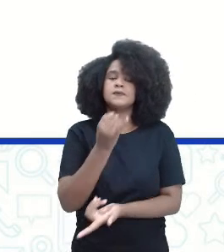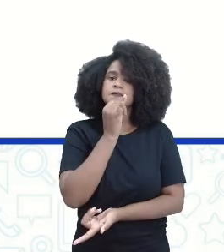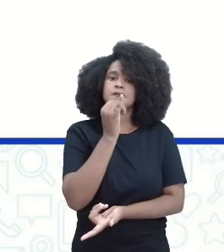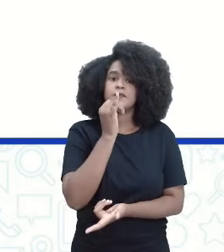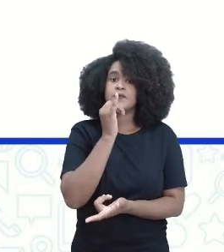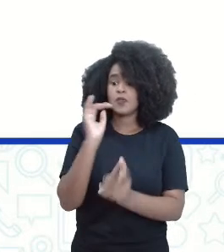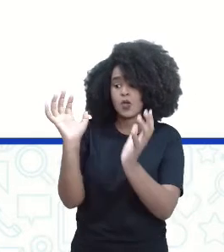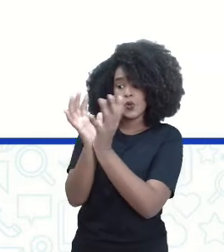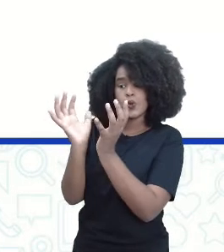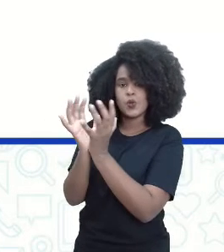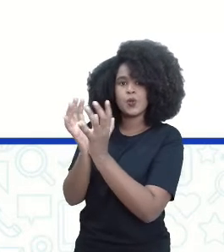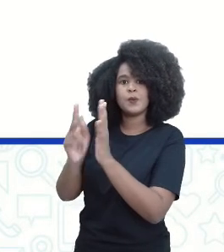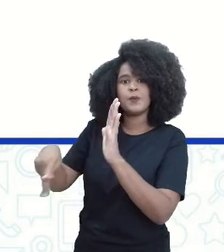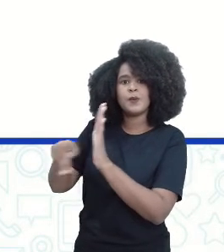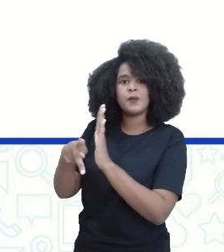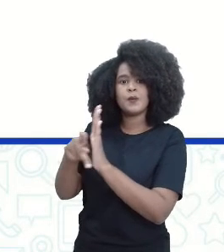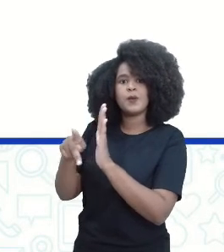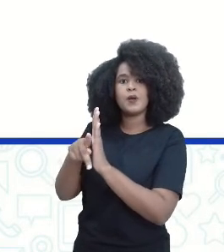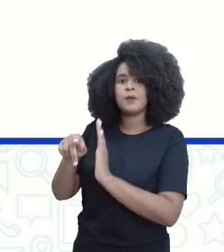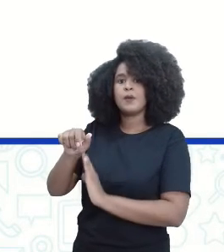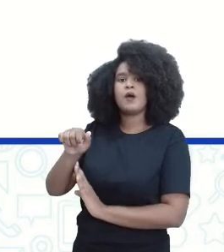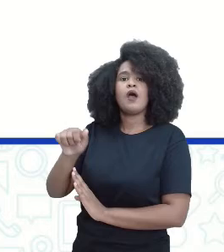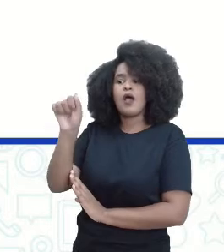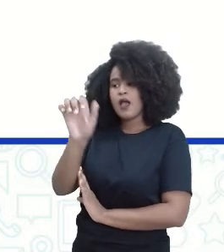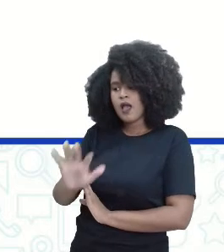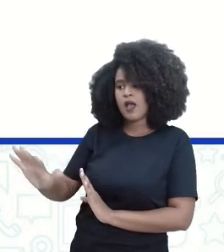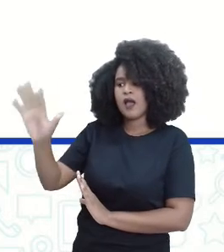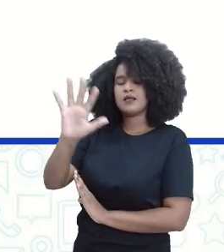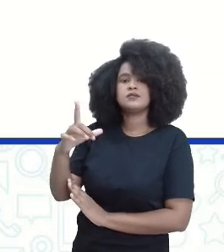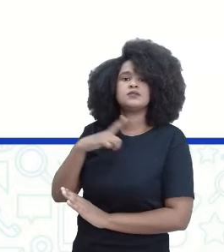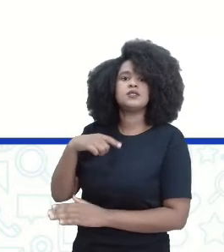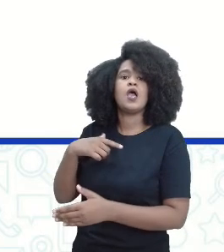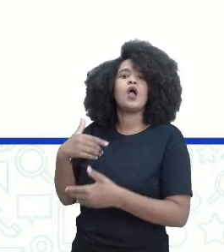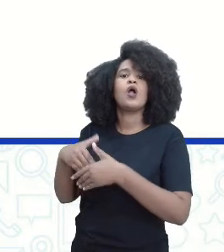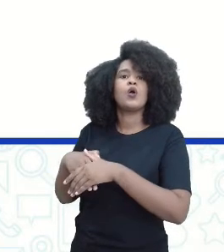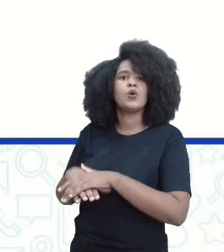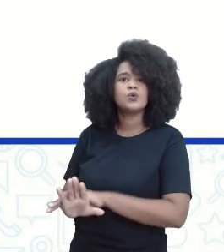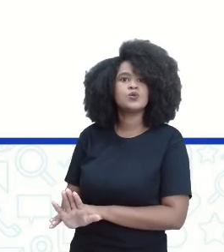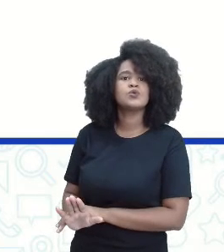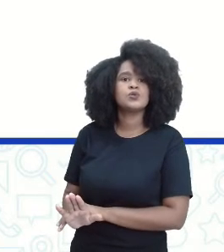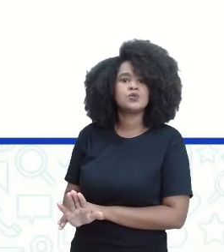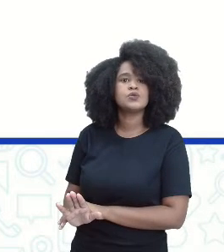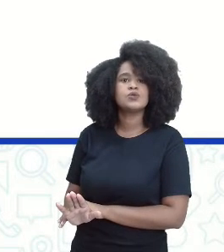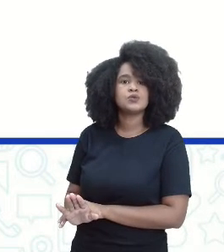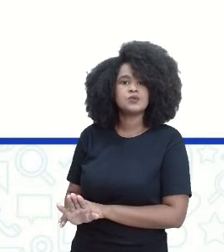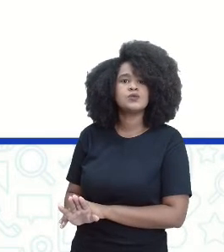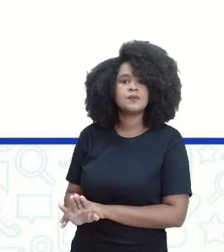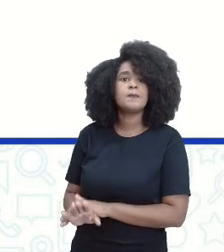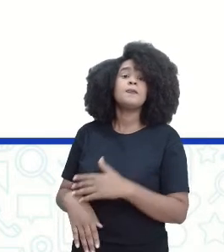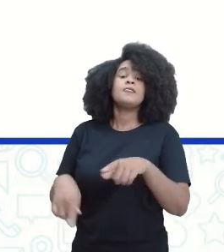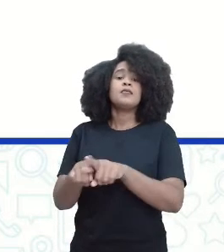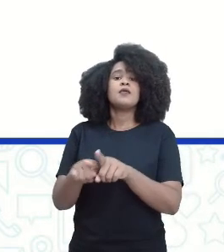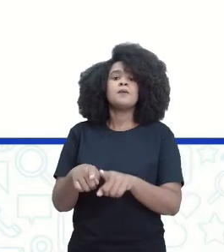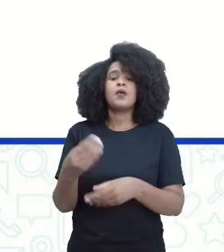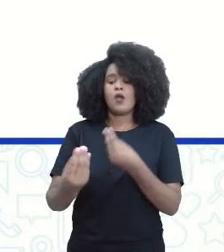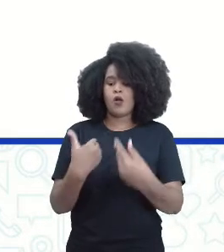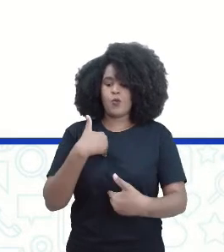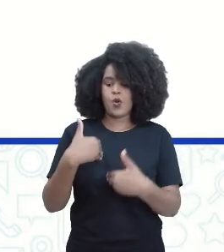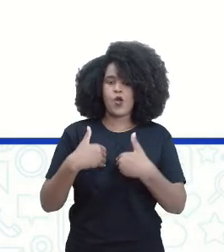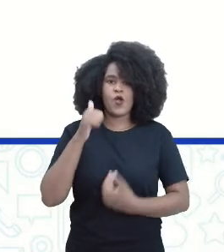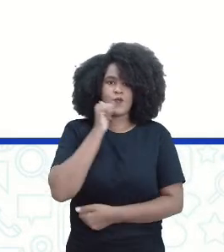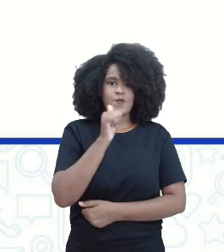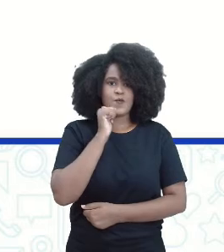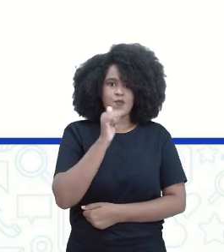essa tribo asiática ela tinha esse hábito? E com esse hábito, o que estava acontecendo com o corpo dessas mulheres?